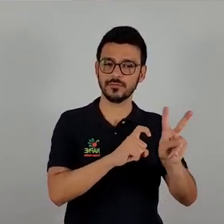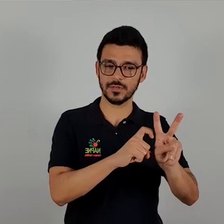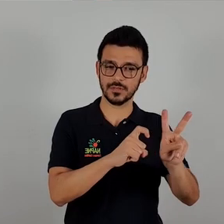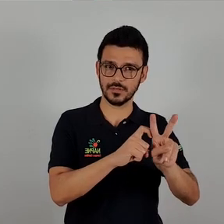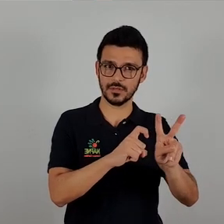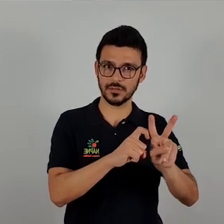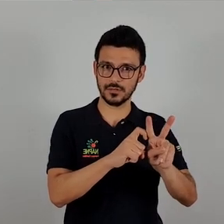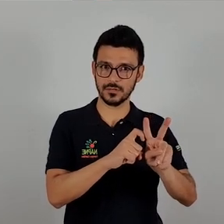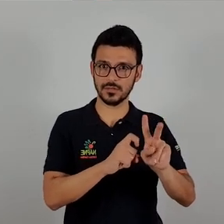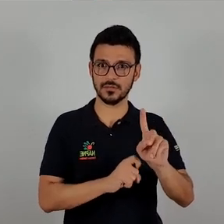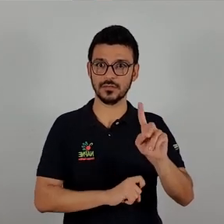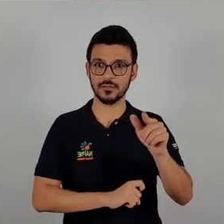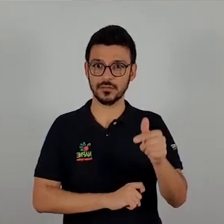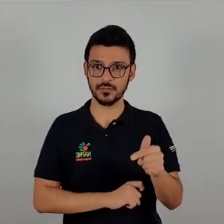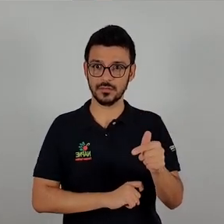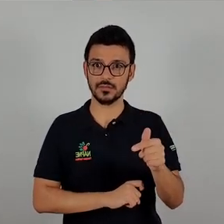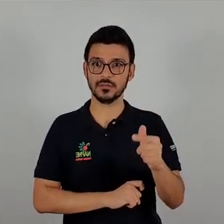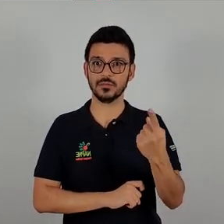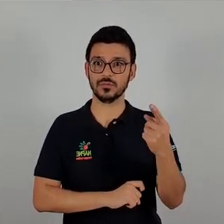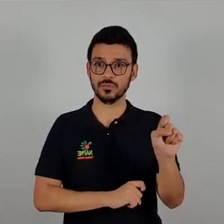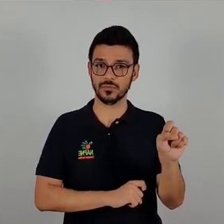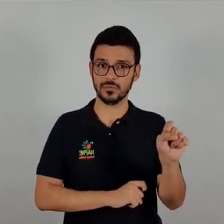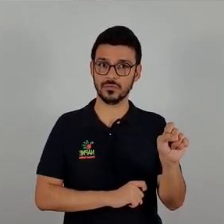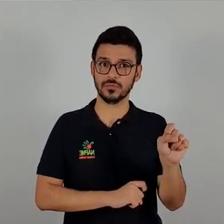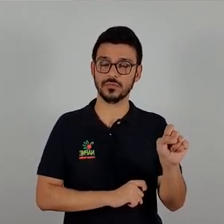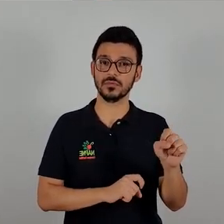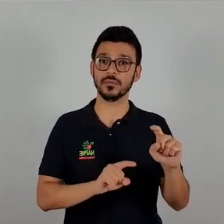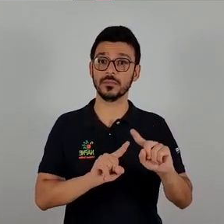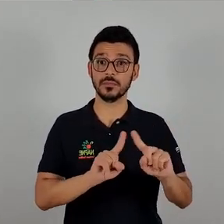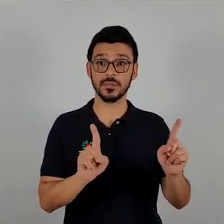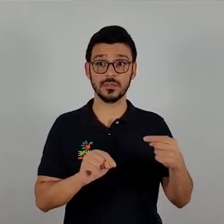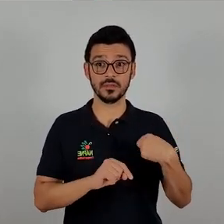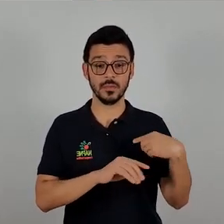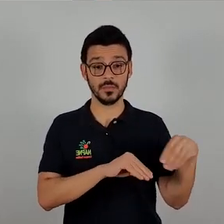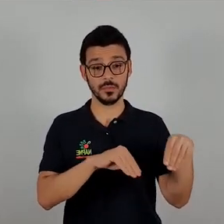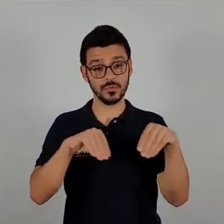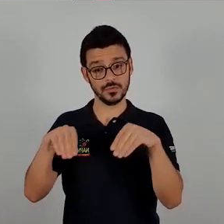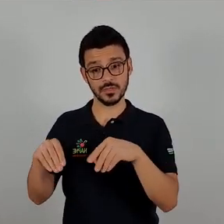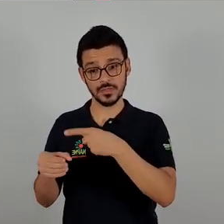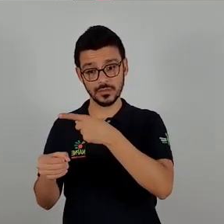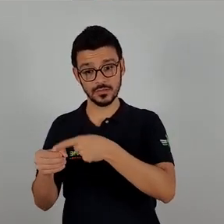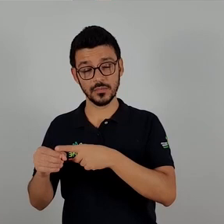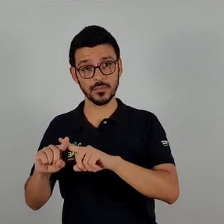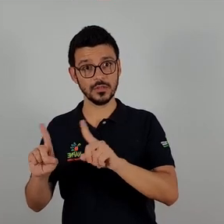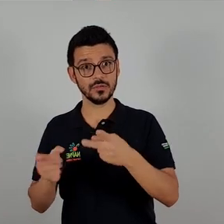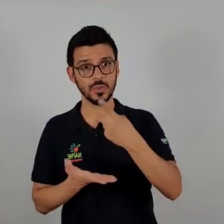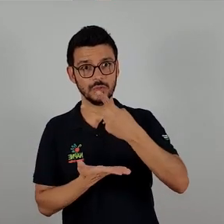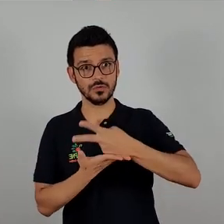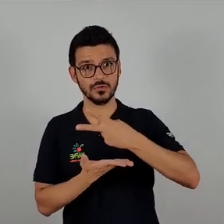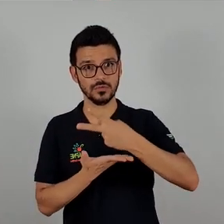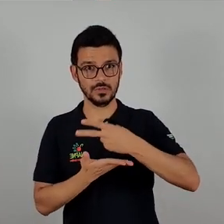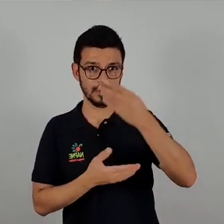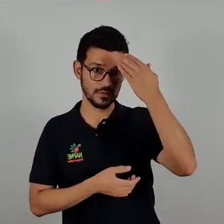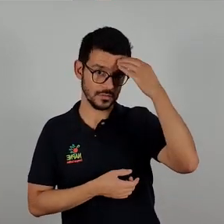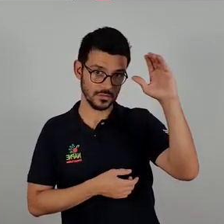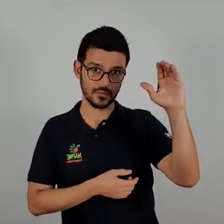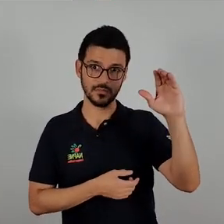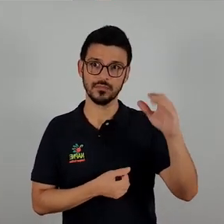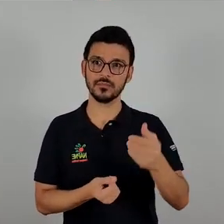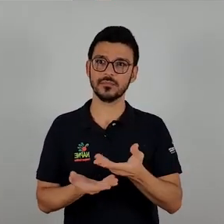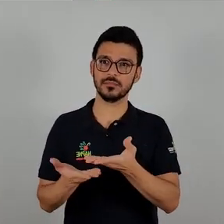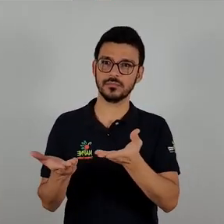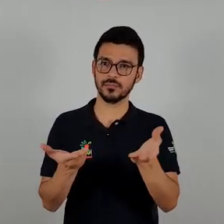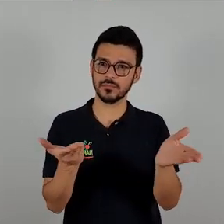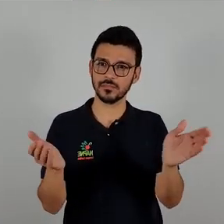quem é aluno da medicina chinesa, que conhece isso e deseja mentoria, eu tenho um projeto de mentoria que está em andamento, que a gente começou há pouco tempo, mas está sendo muito